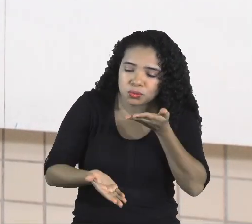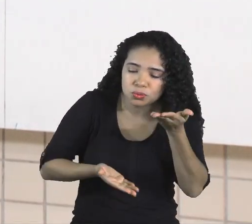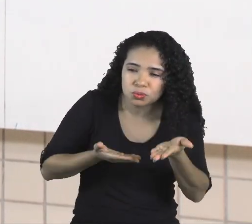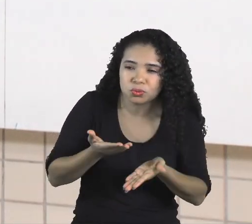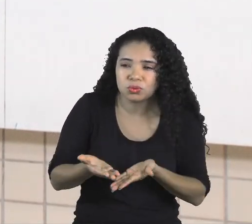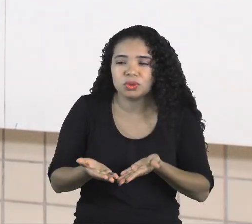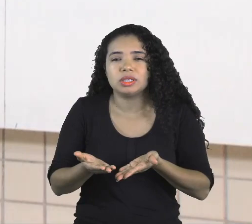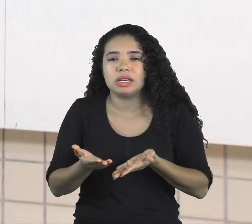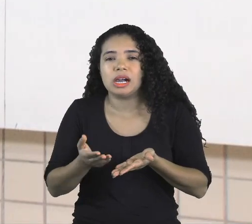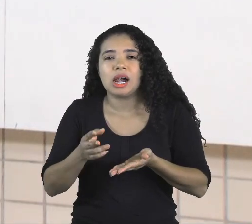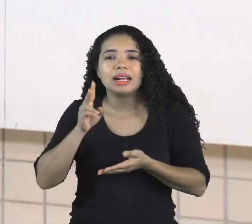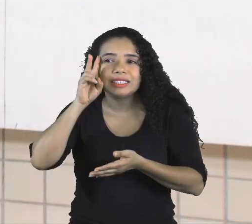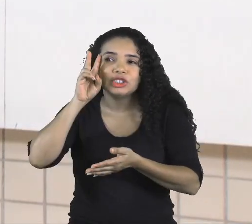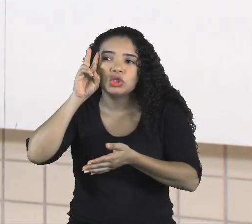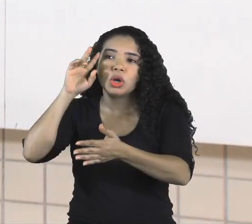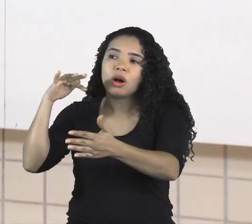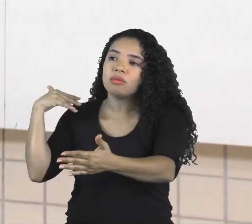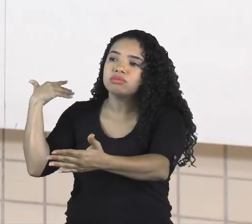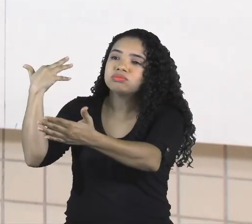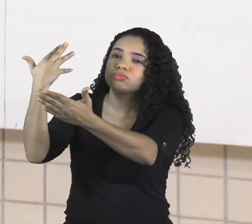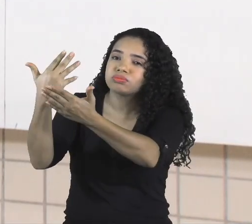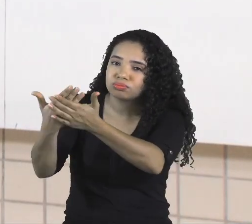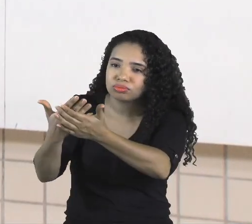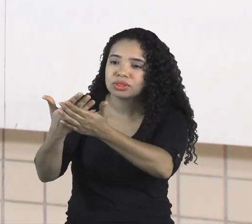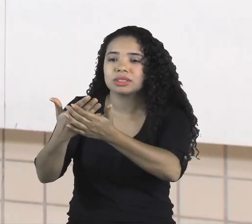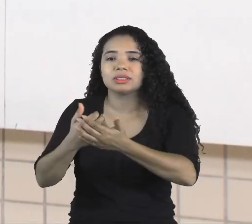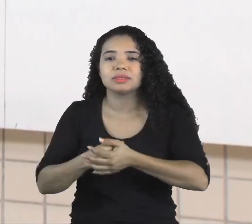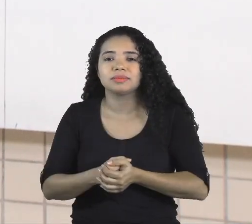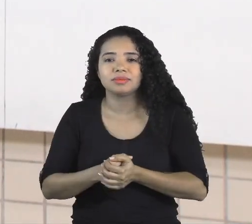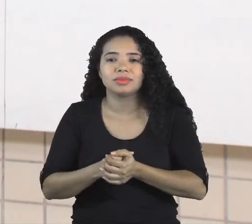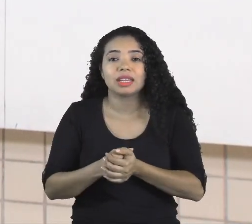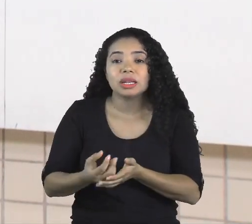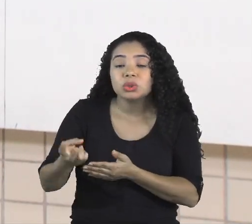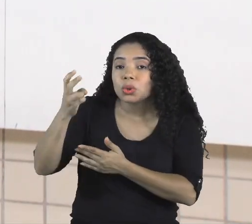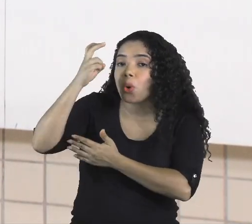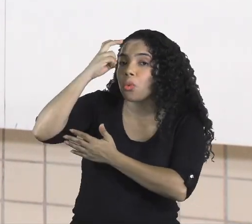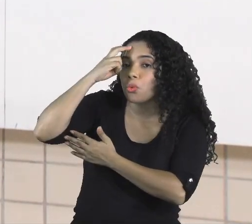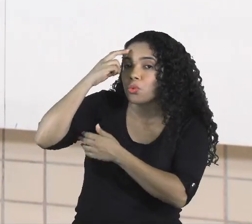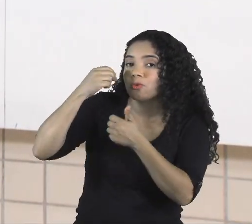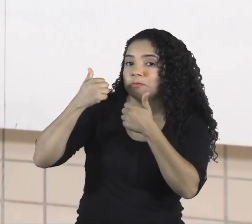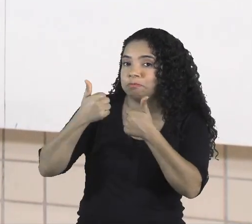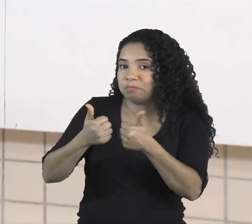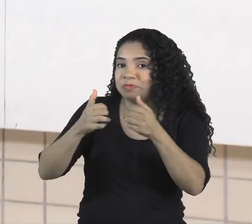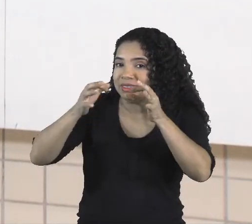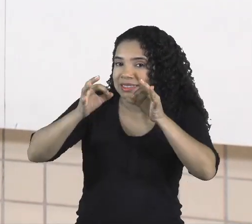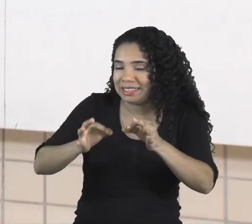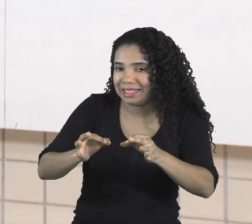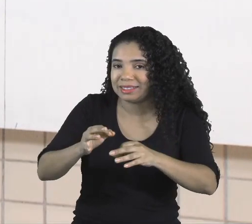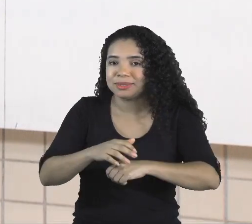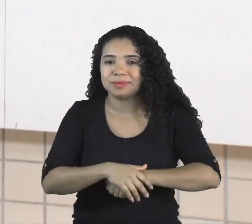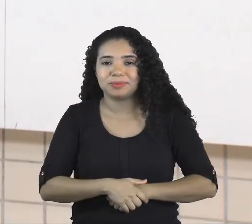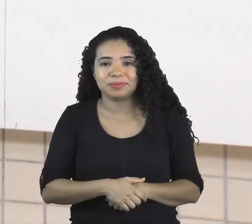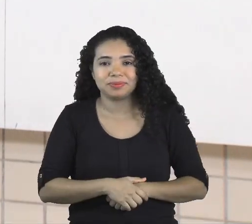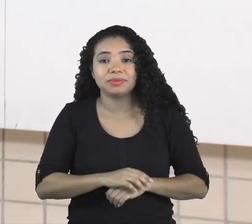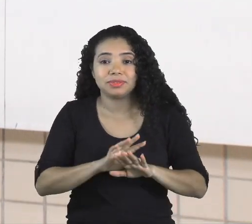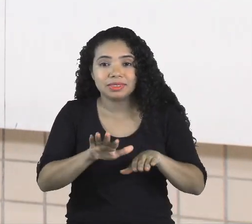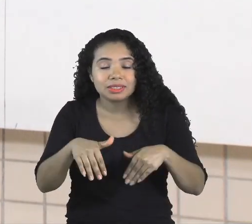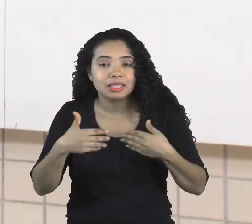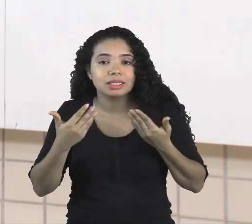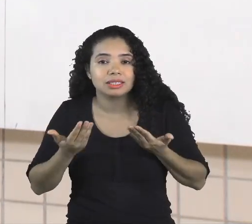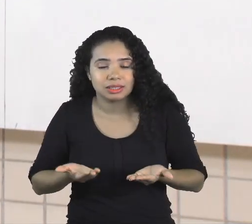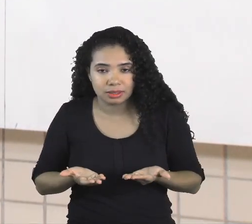que conta a nossa história, que conta a nossa cultura, certo?